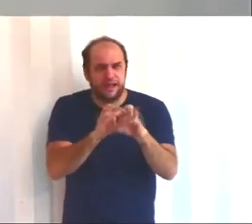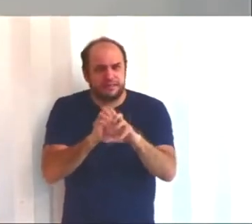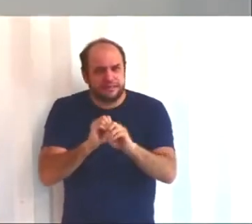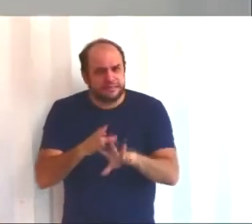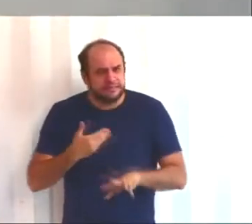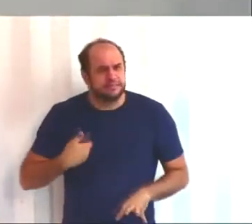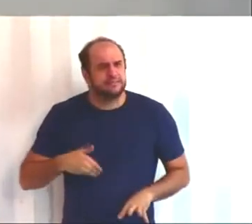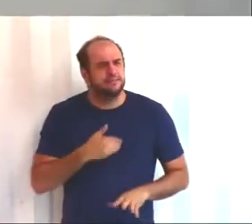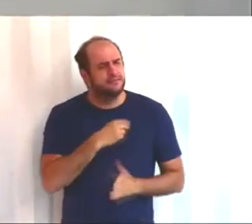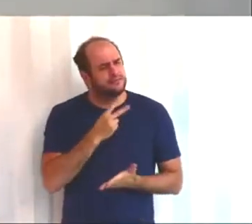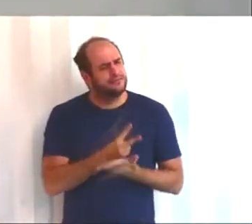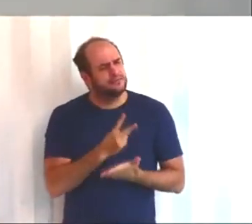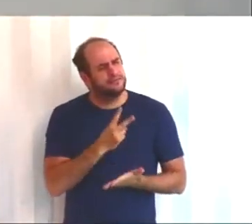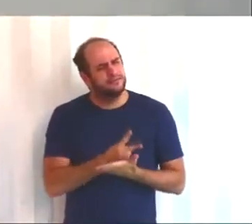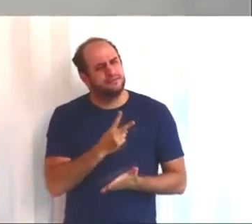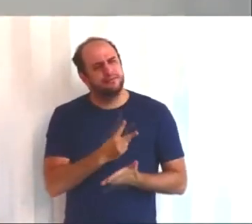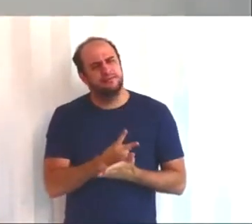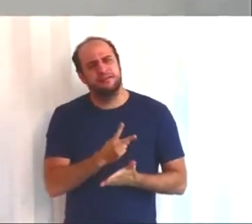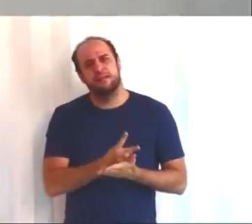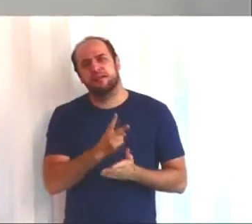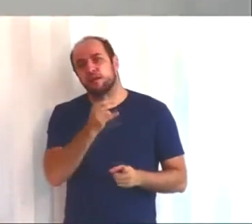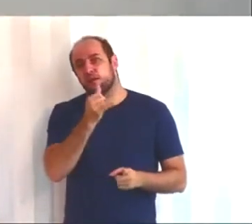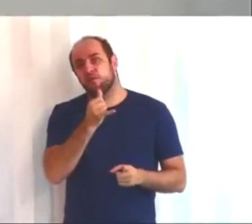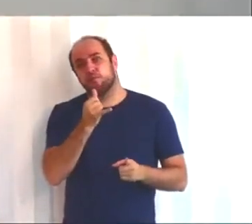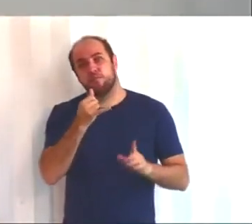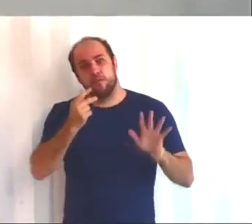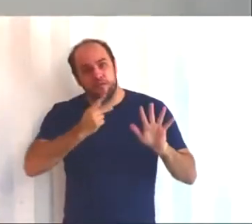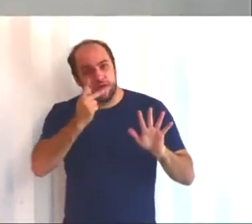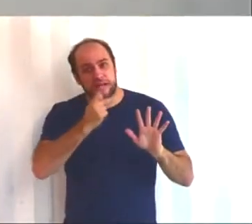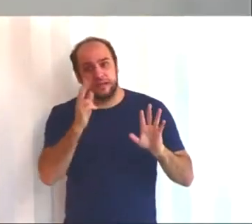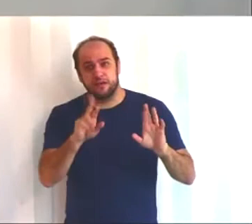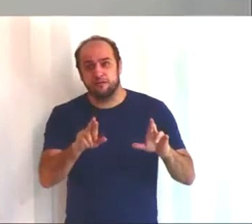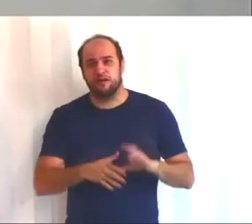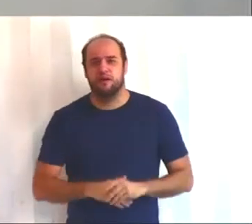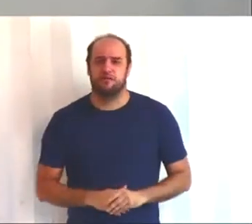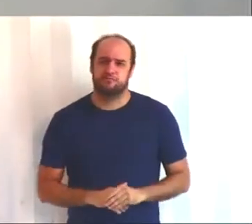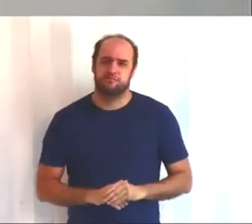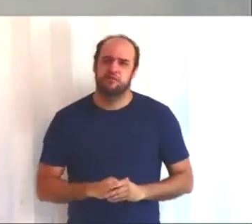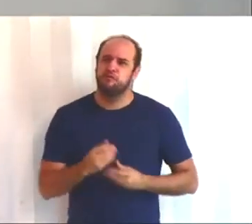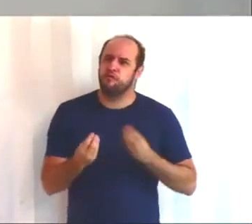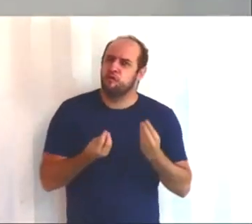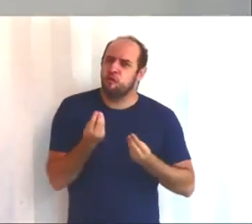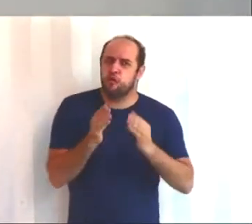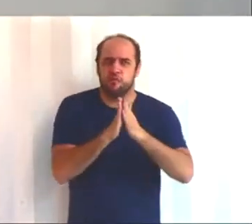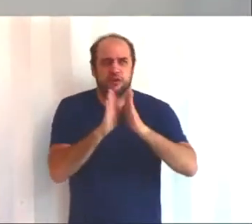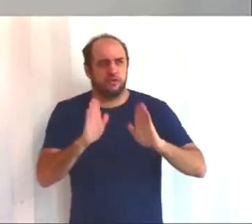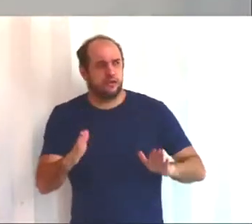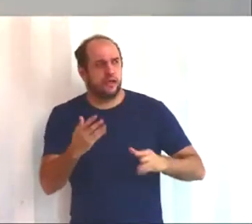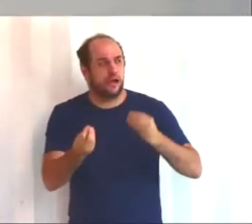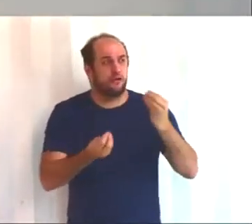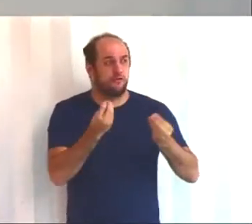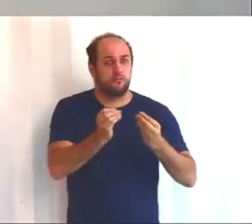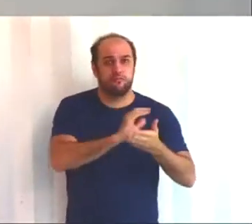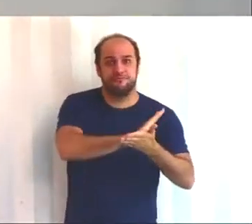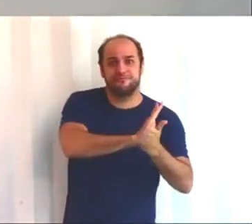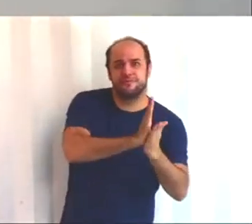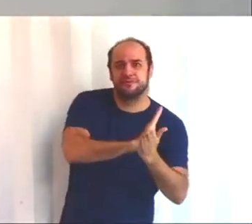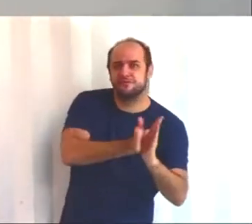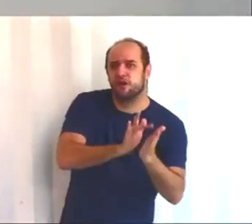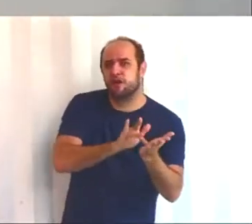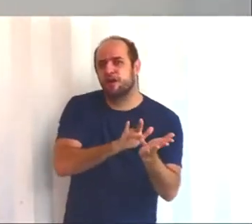profética constantemente acerca de quem Deus é, de como se deve adorar e de como se deve destruir os